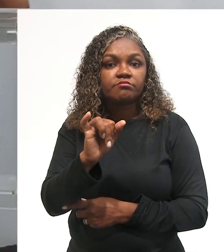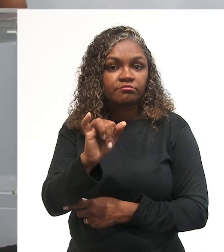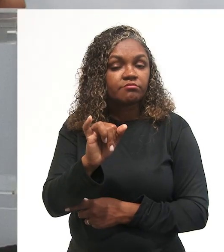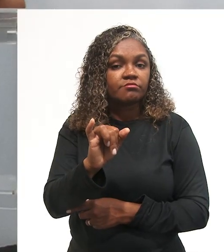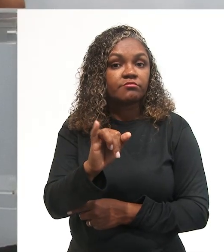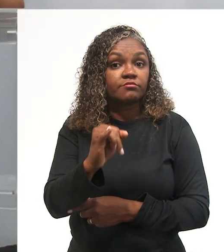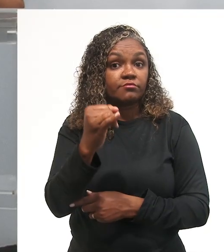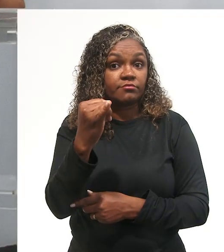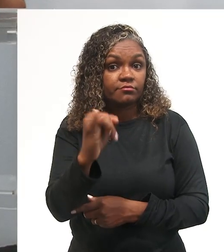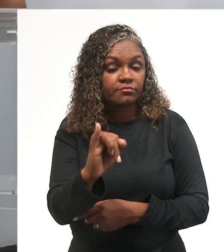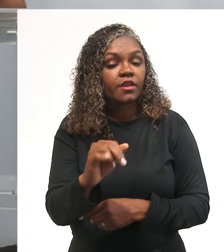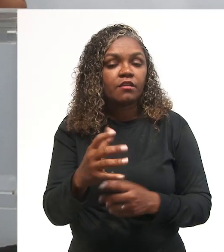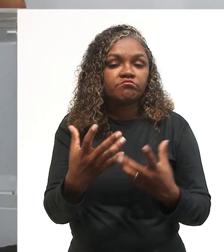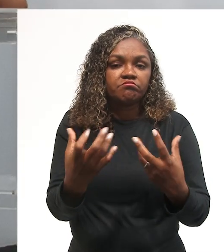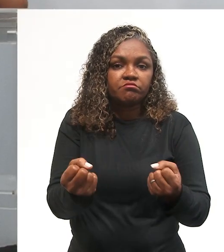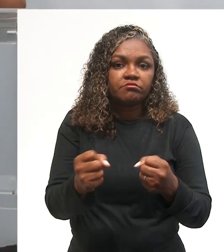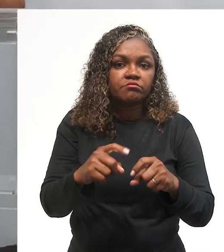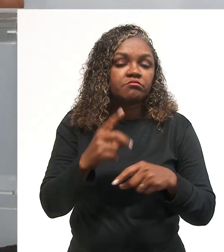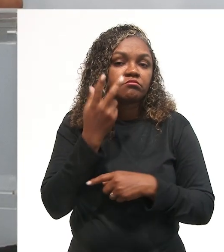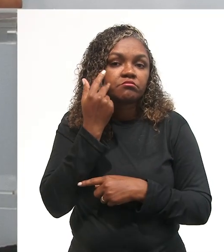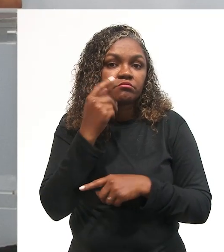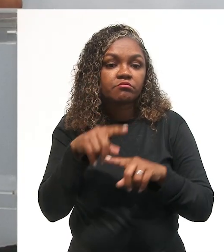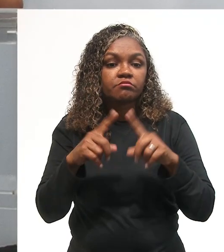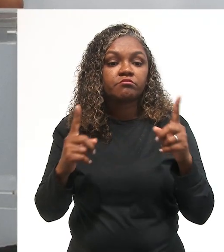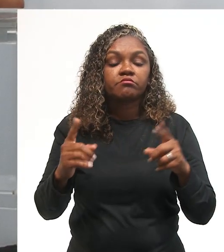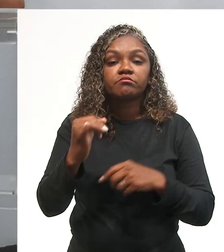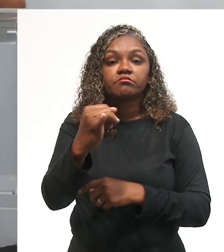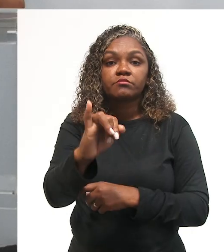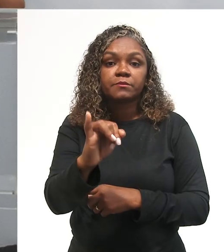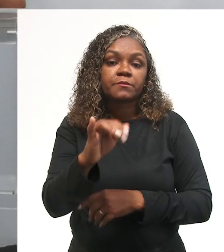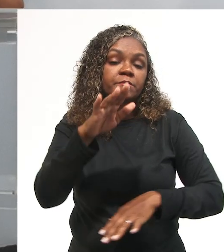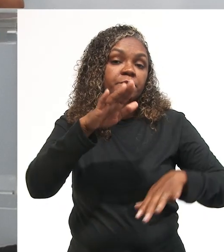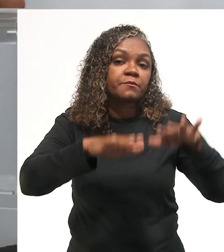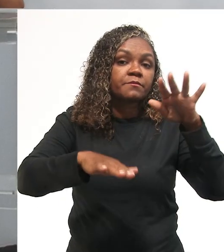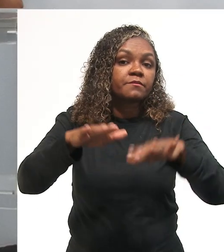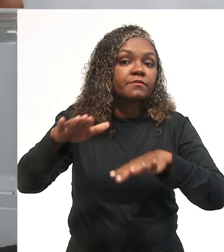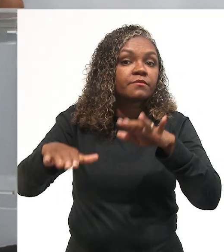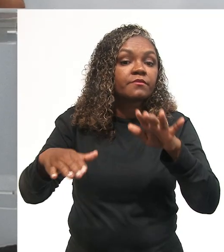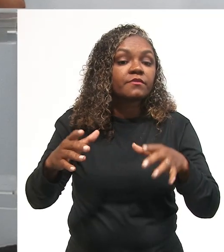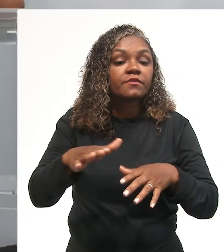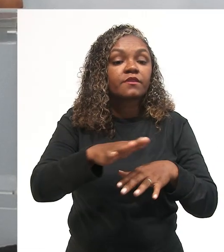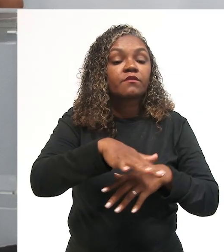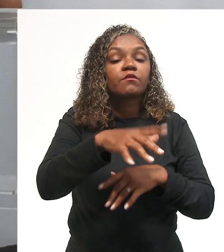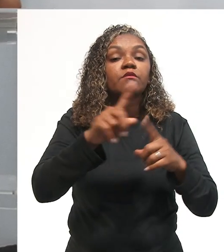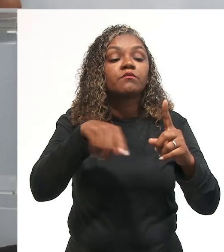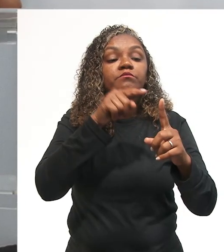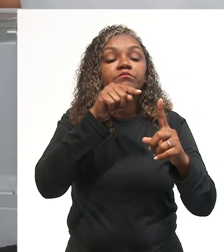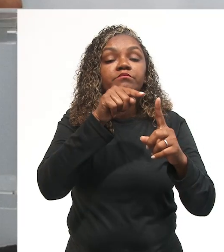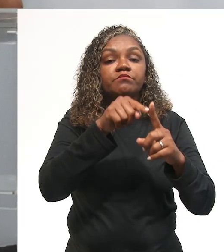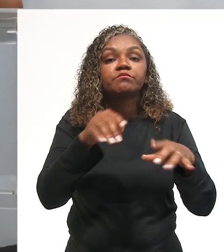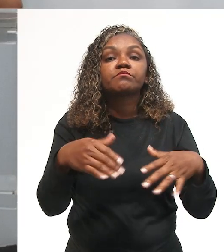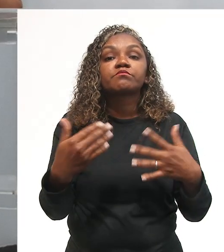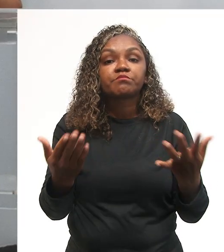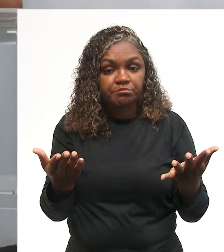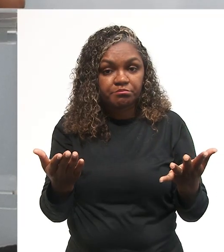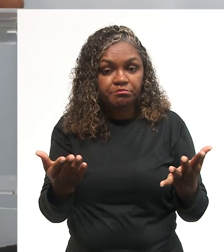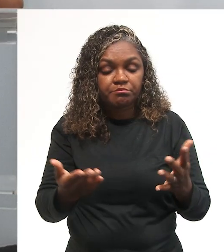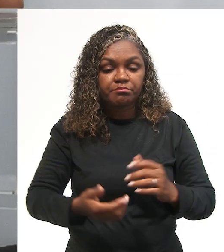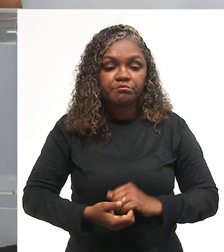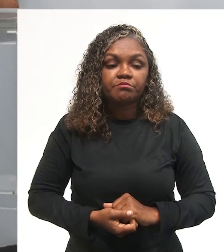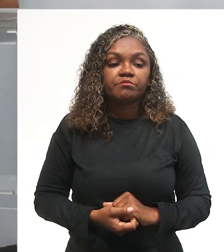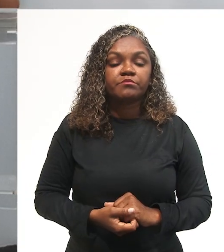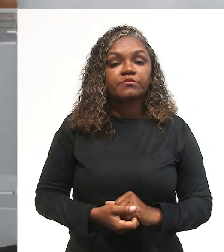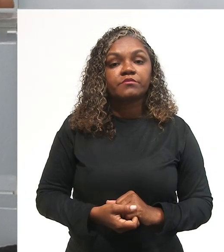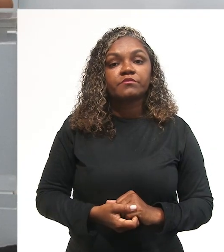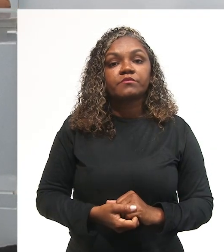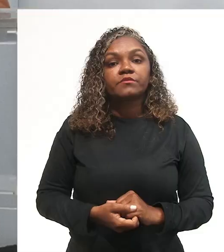aproximação, é aceitável, né? Mas, e isso vai depender de qual é o objetivo, né, da pesquisa,